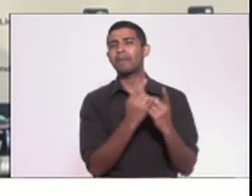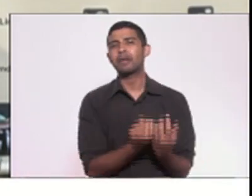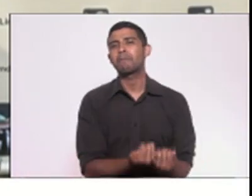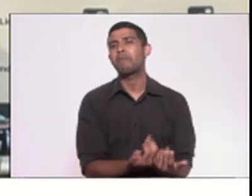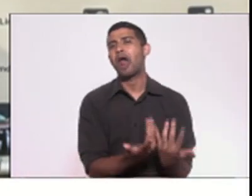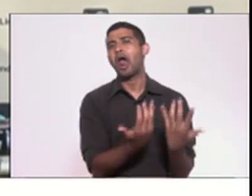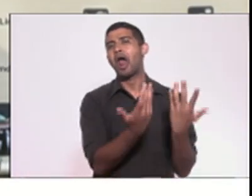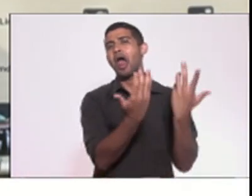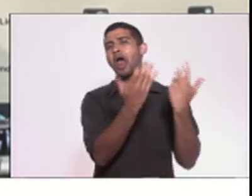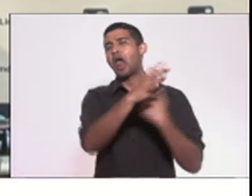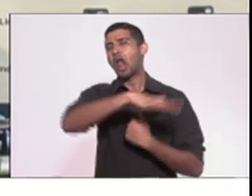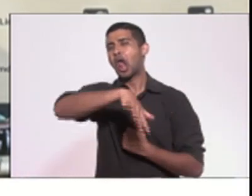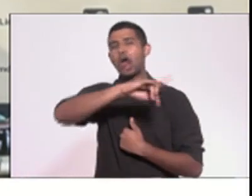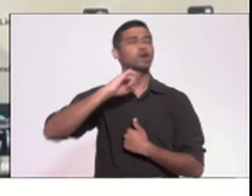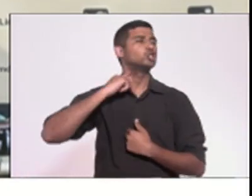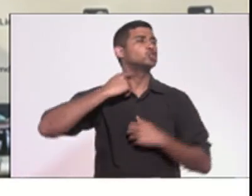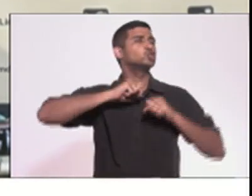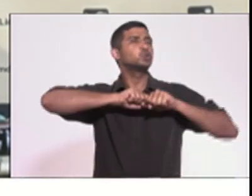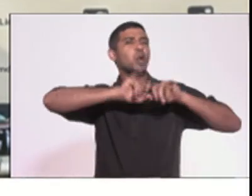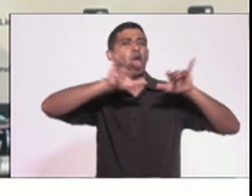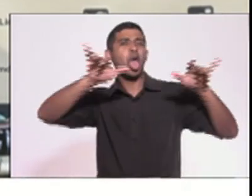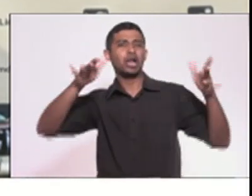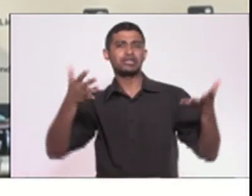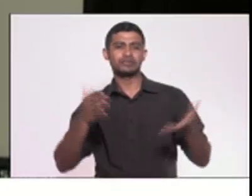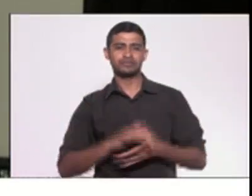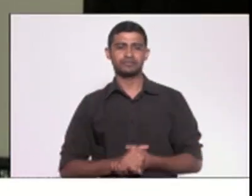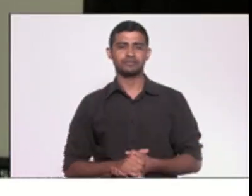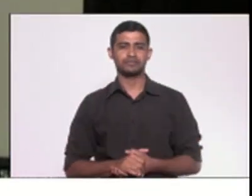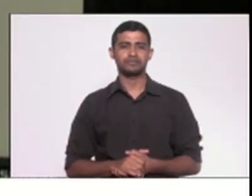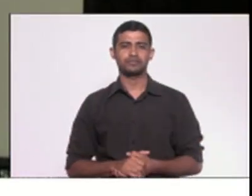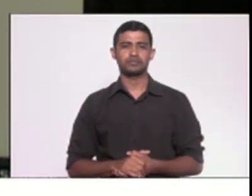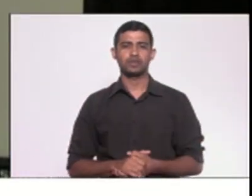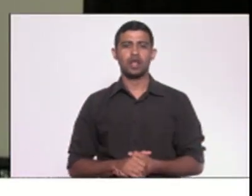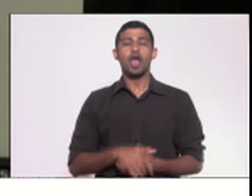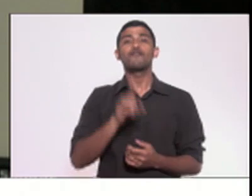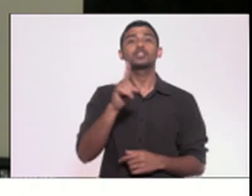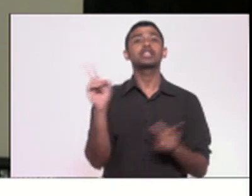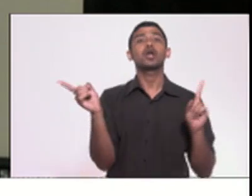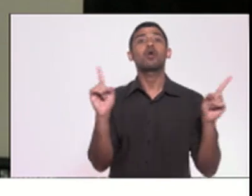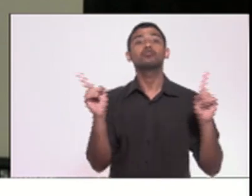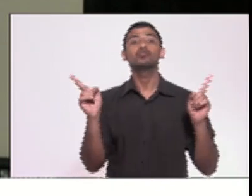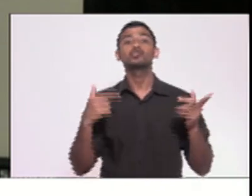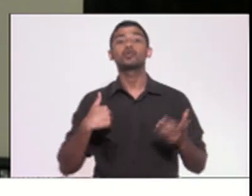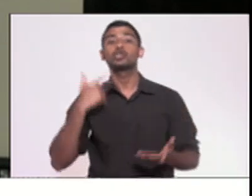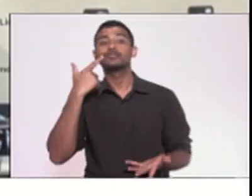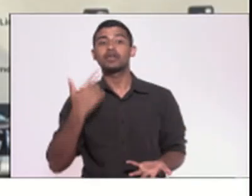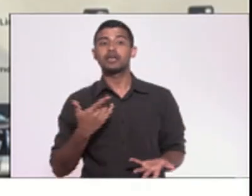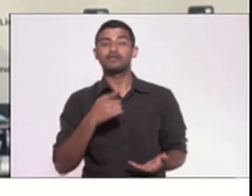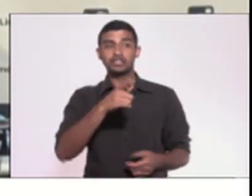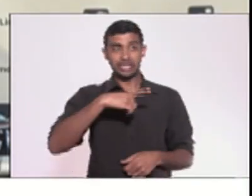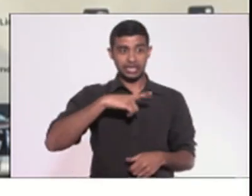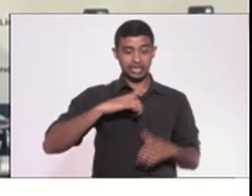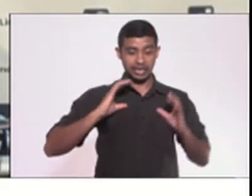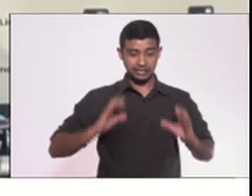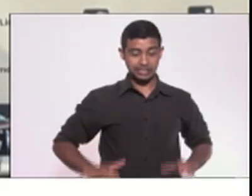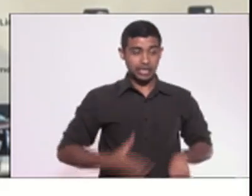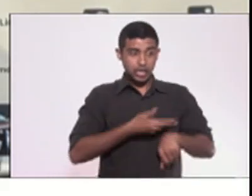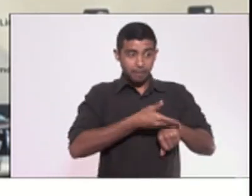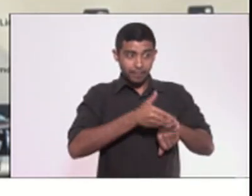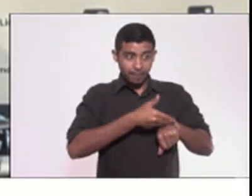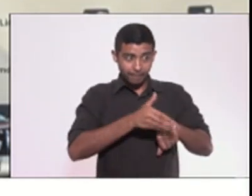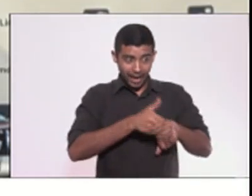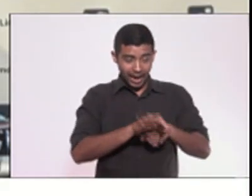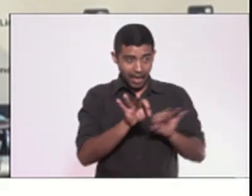E qual lado você está, né? Será que você pratica esse ato de cidadania em dar destinação